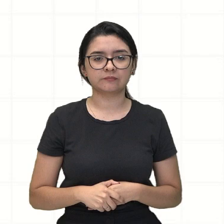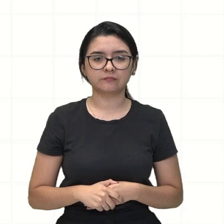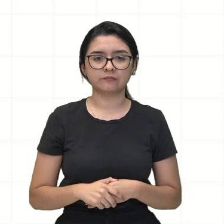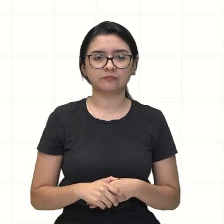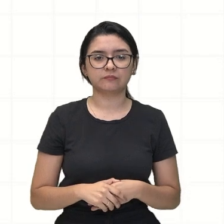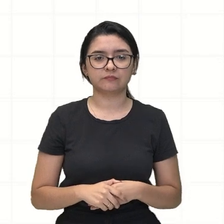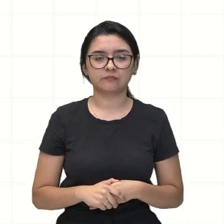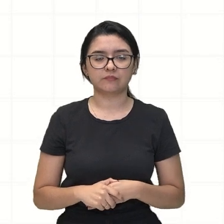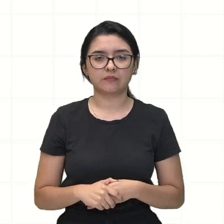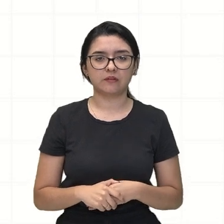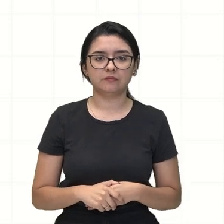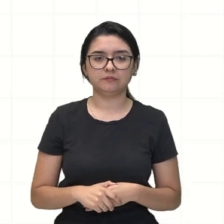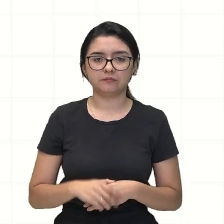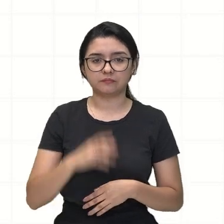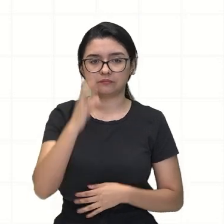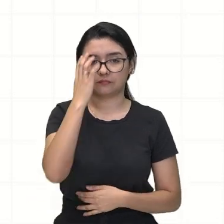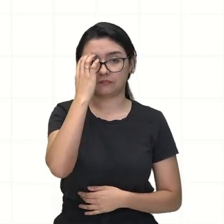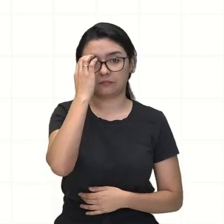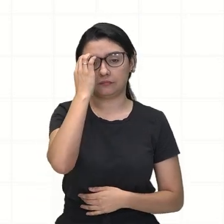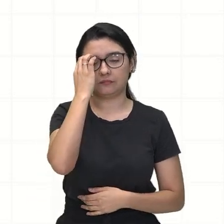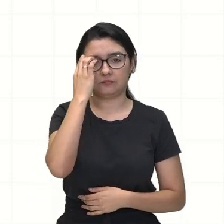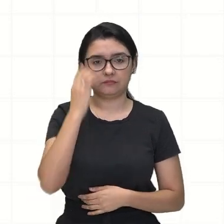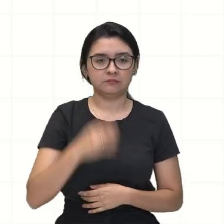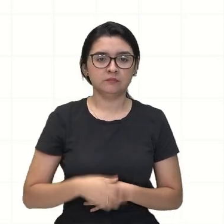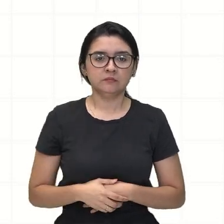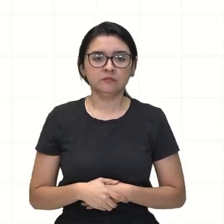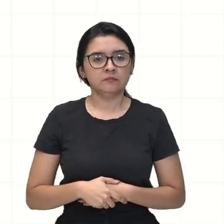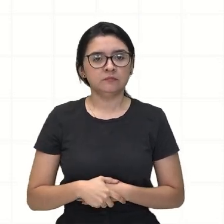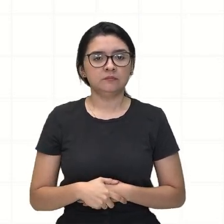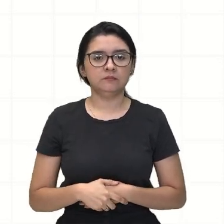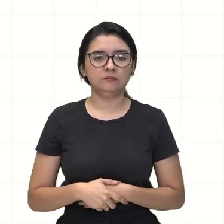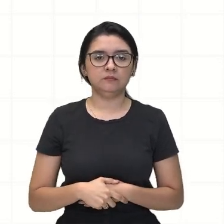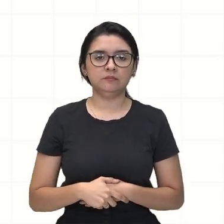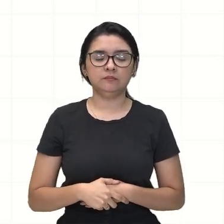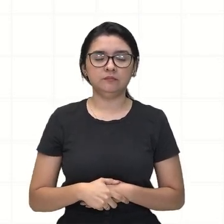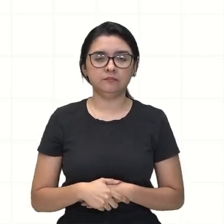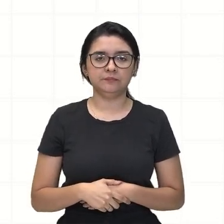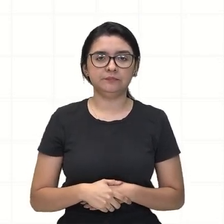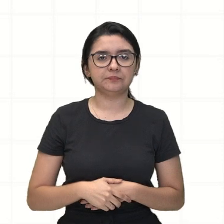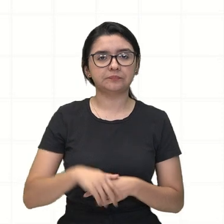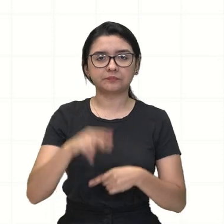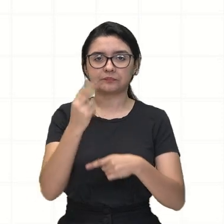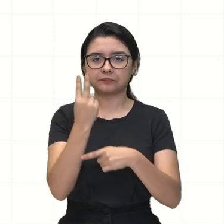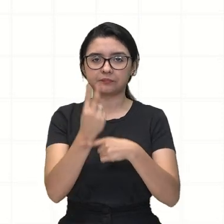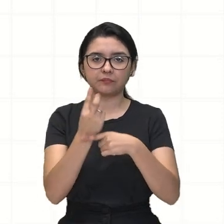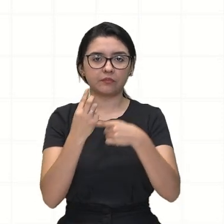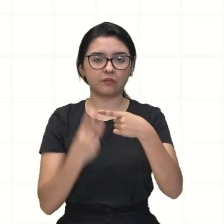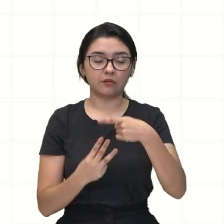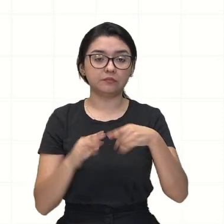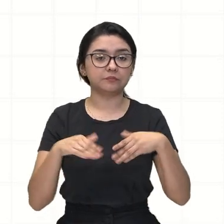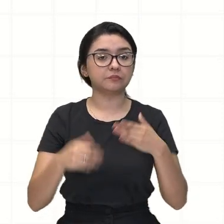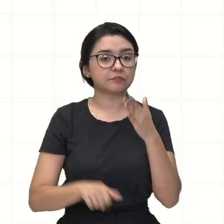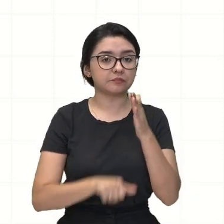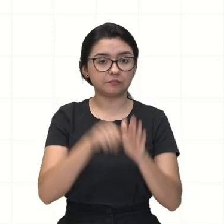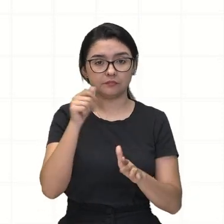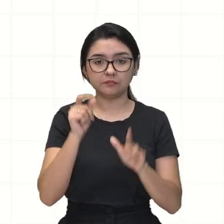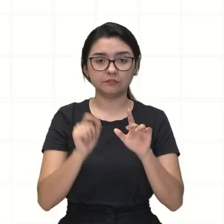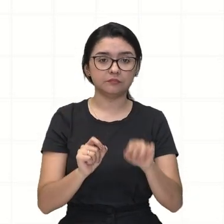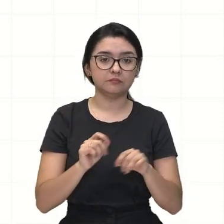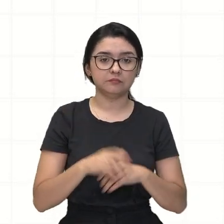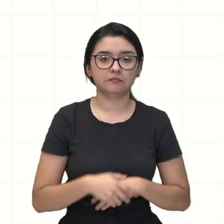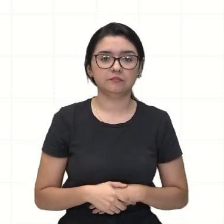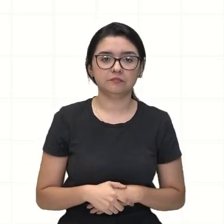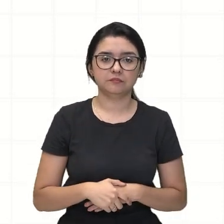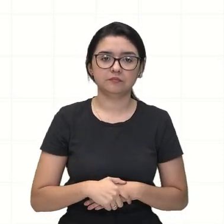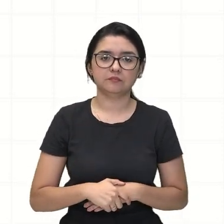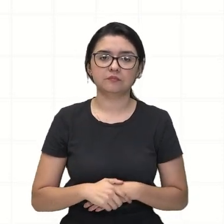Denominador 3 e numerador 2. Vamos primeiro falar o numerador, então vamos falar 2 e o